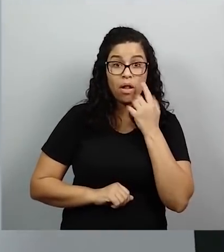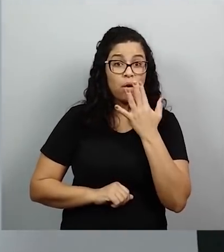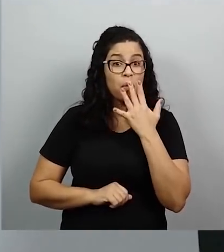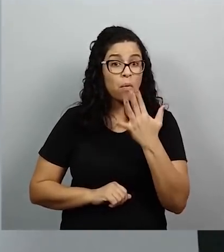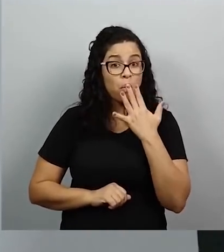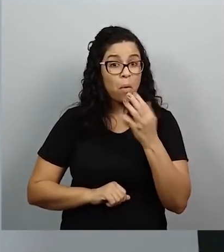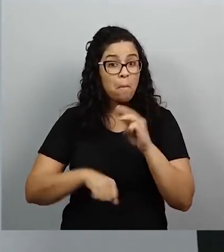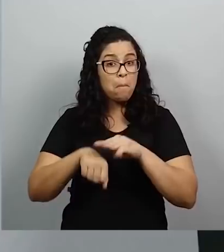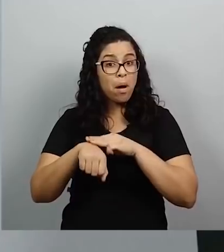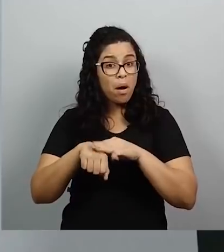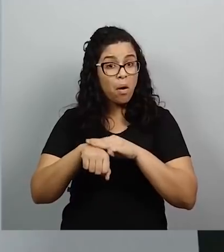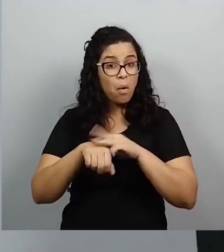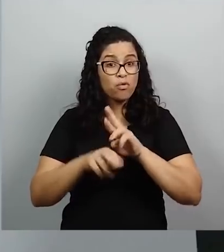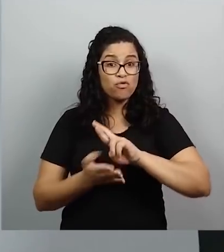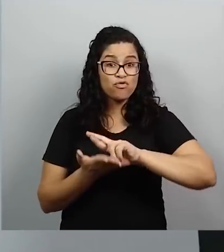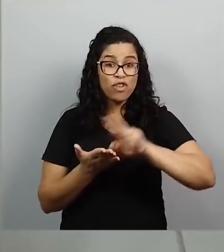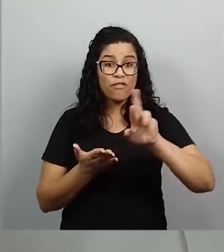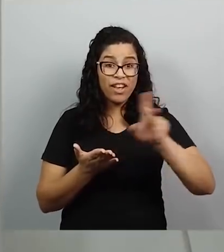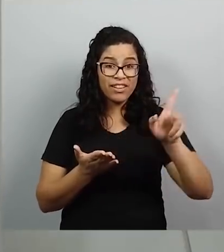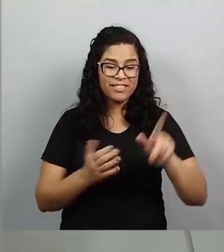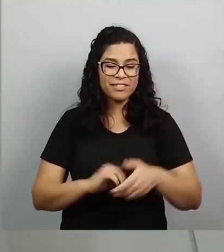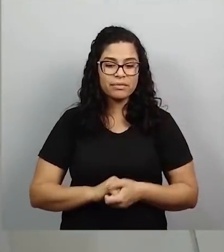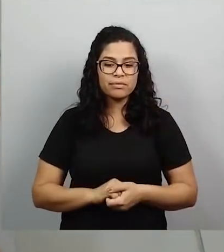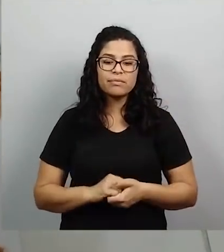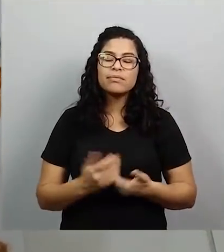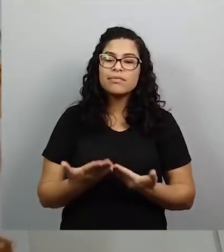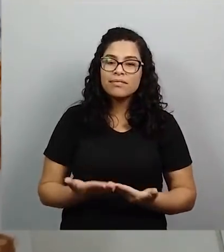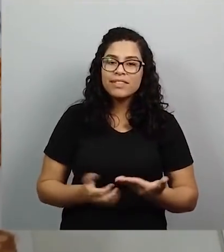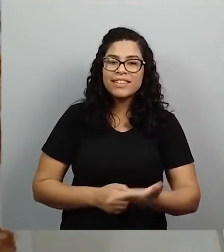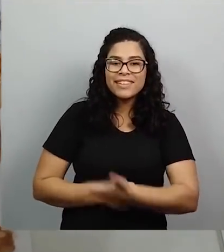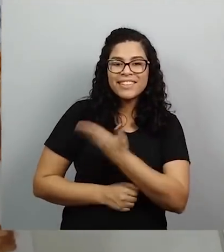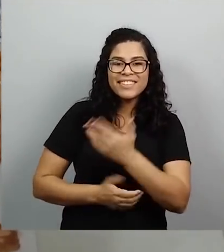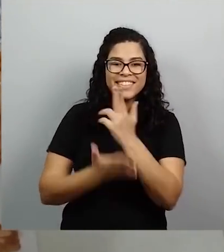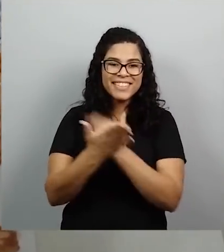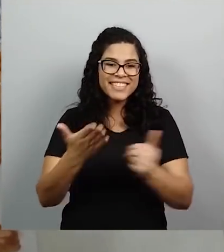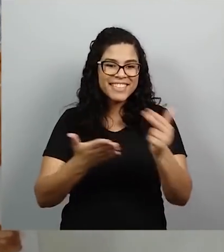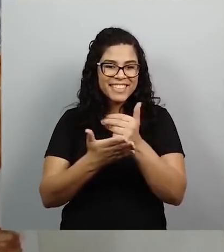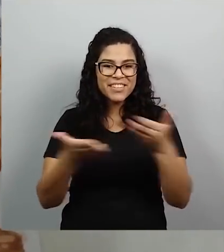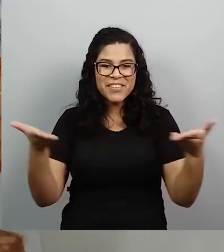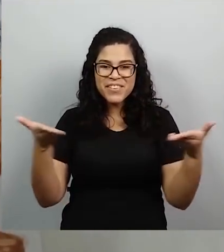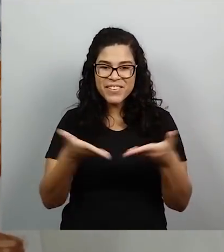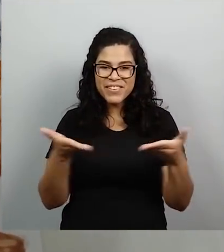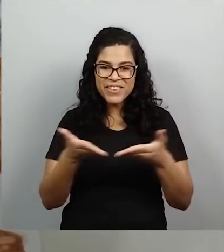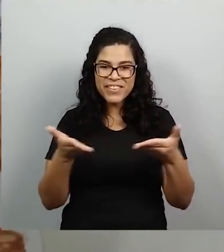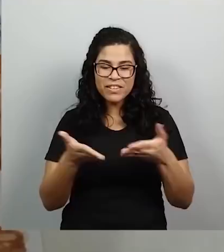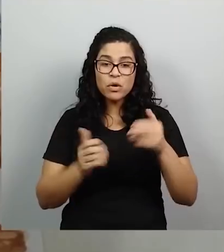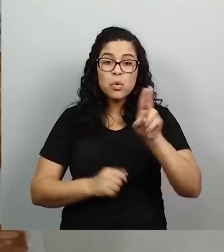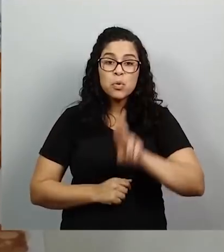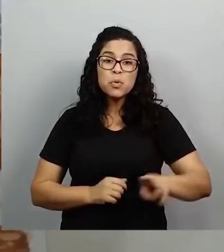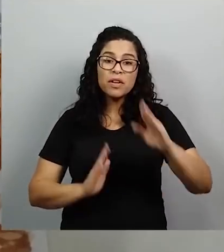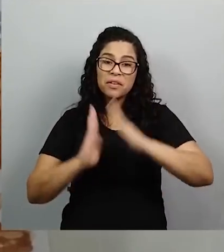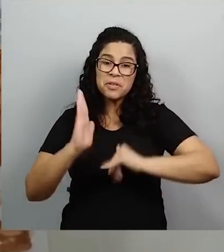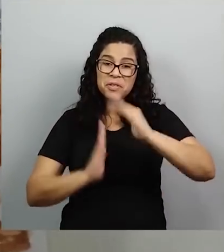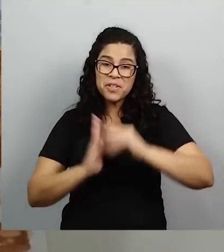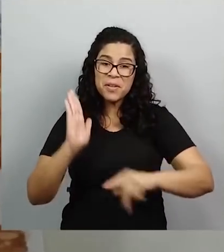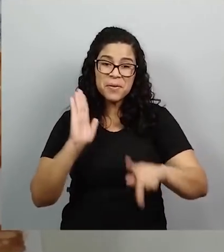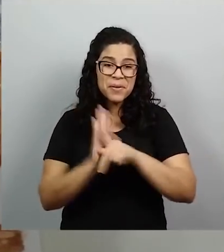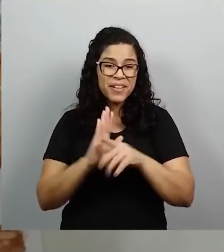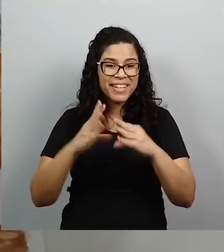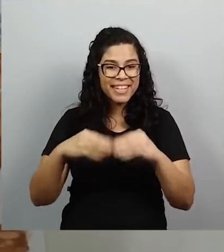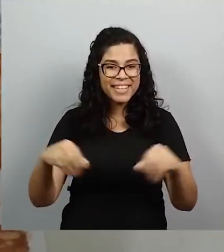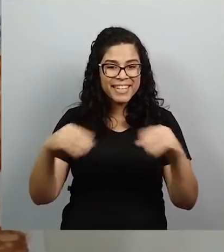de marrom tem essa produção. E essas foram as produções de hoje com a tinta de